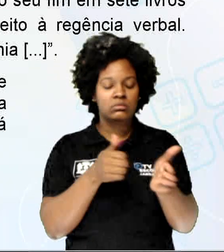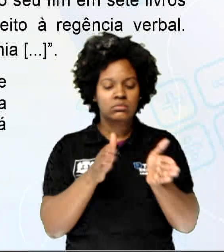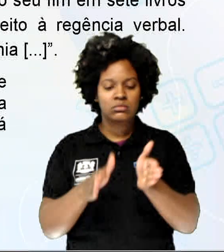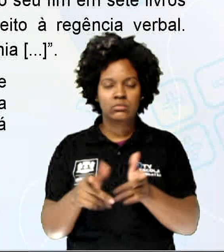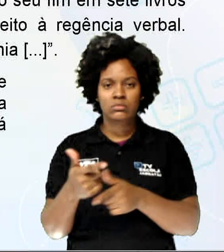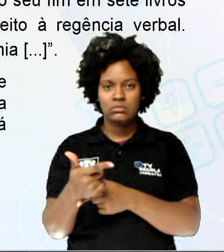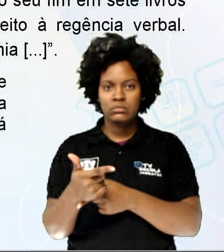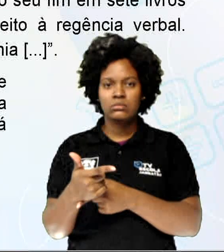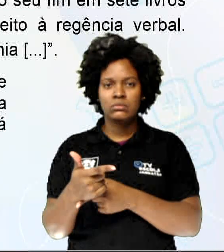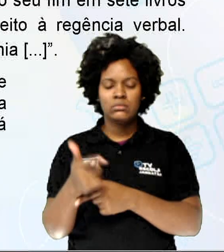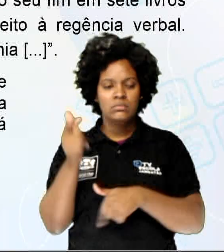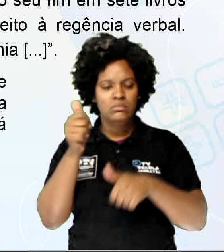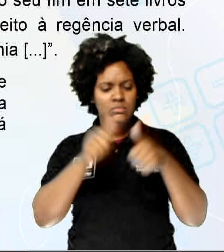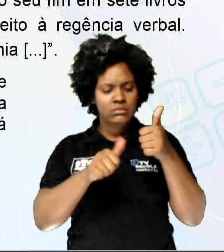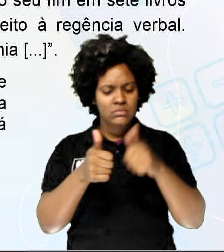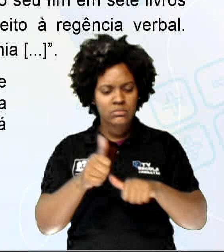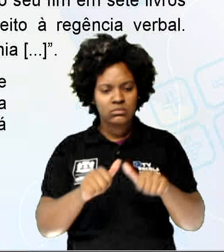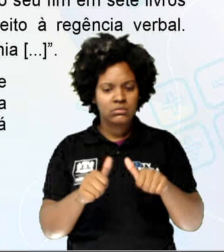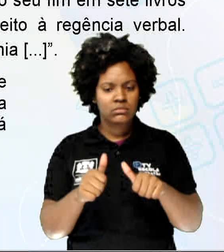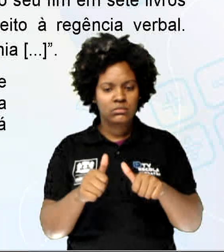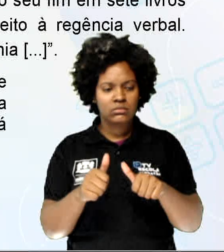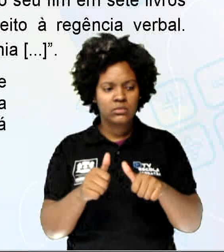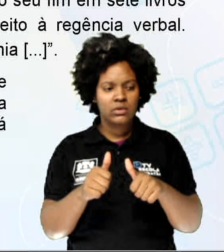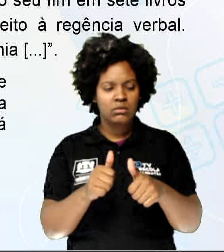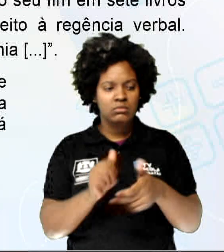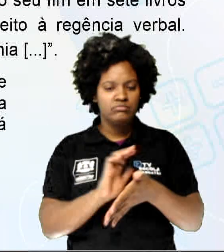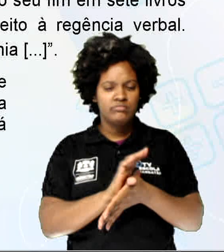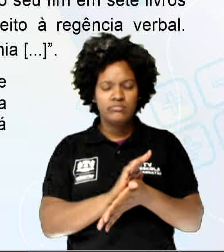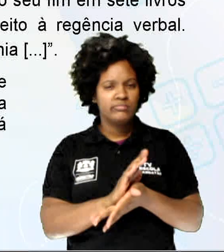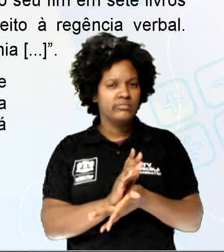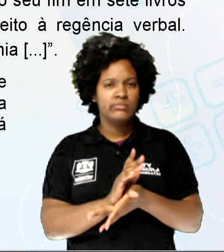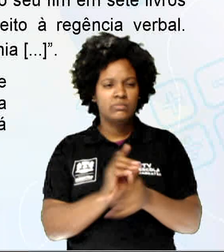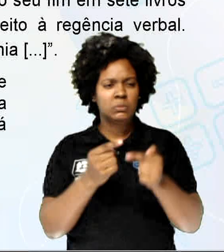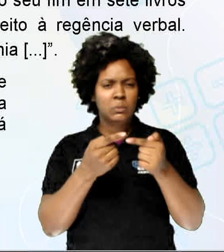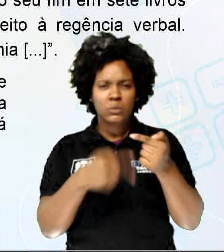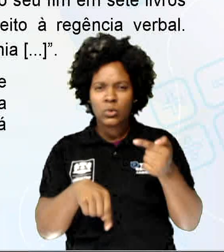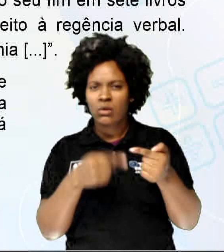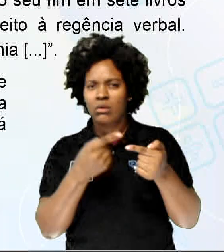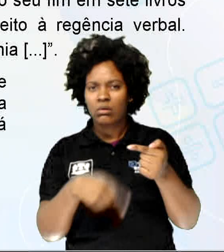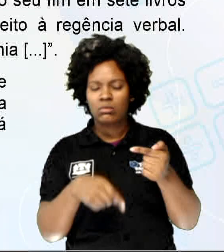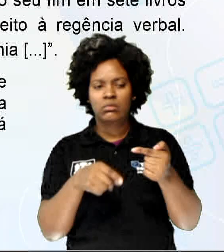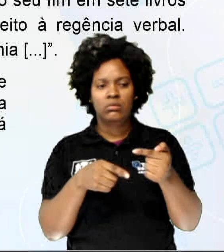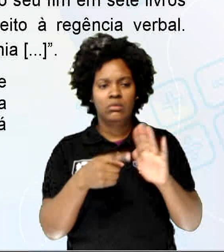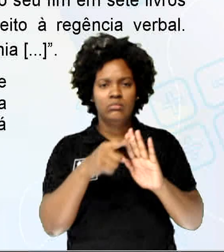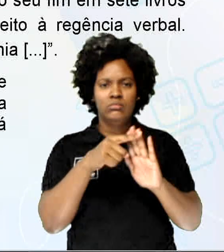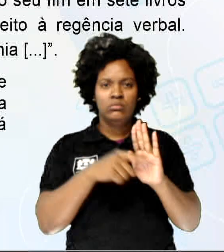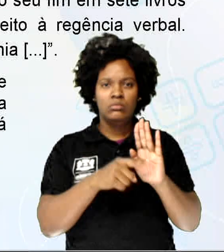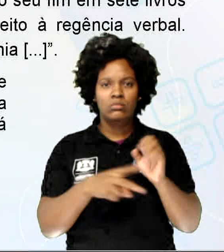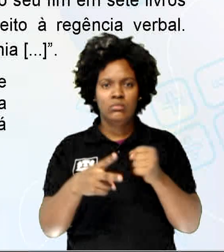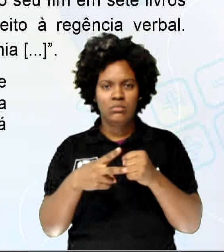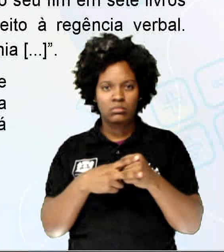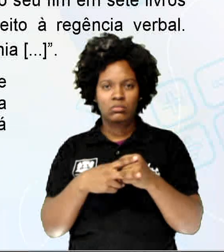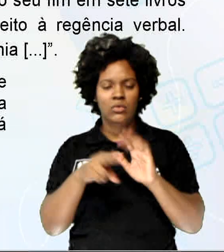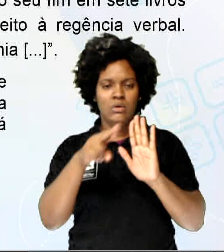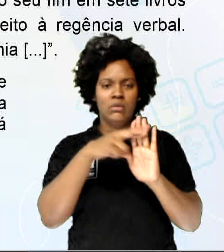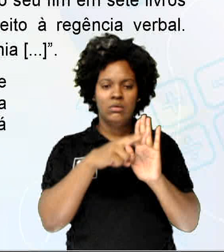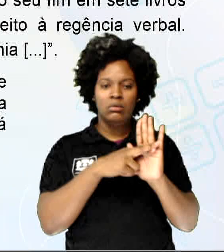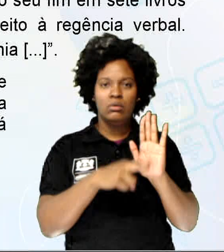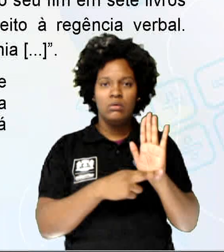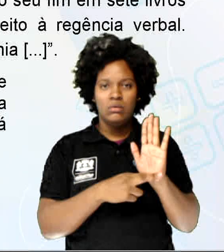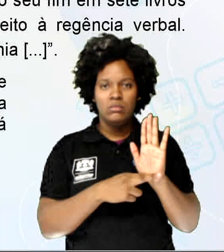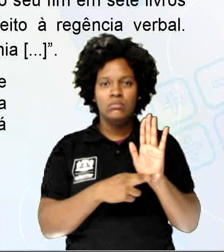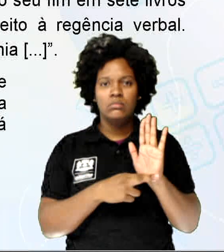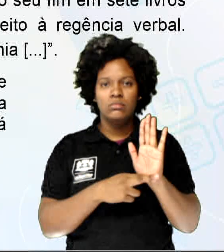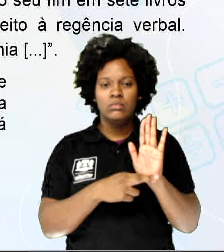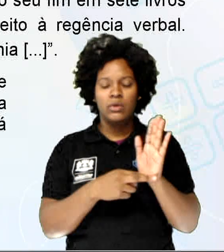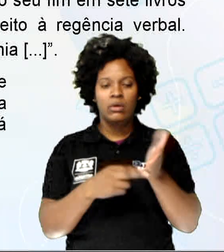5. Verifica-se um desrespeito à regência verbal. Segundo a norma culta, deveria ser Lewis